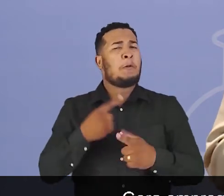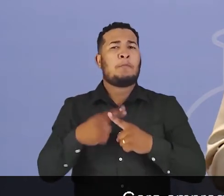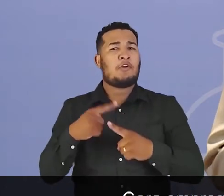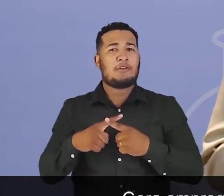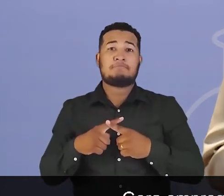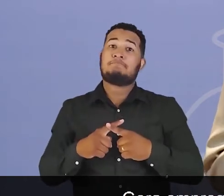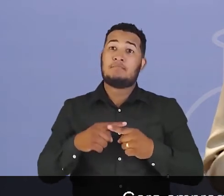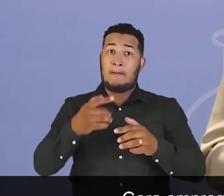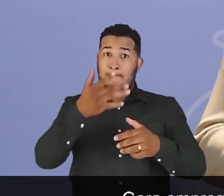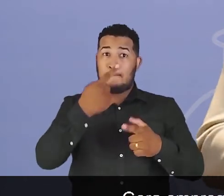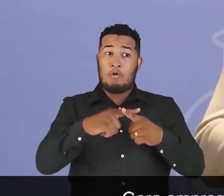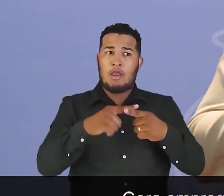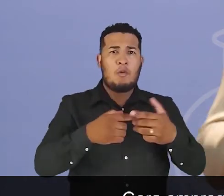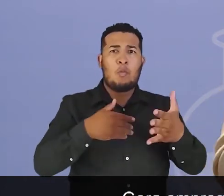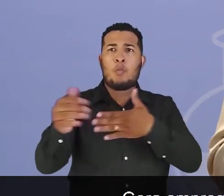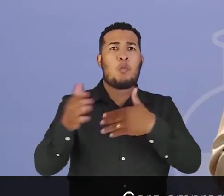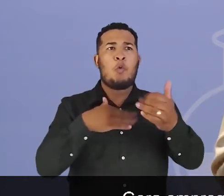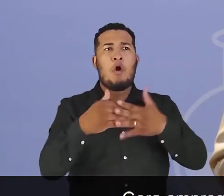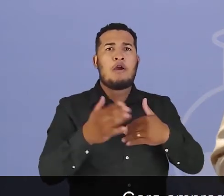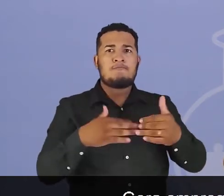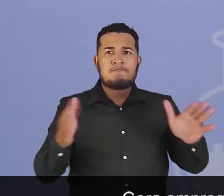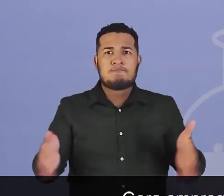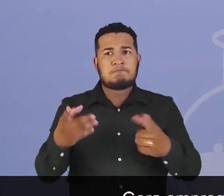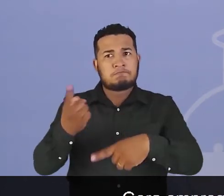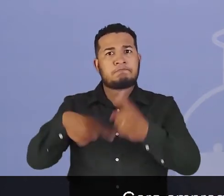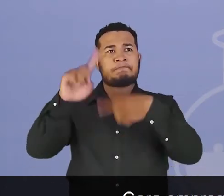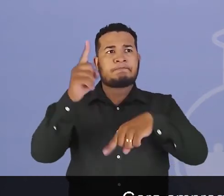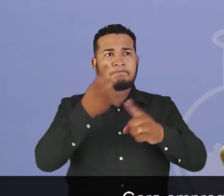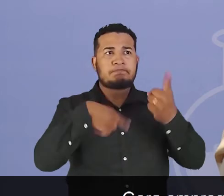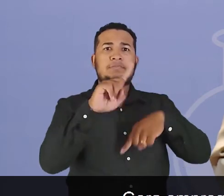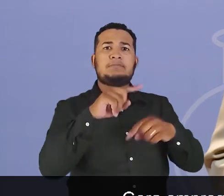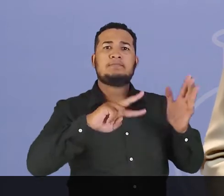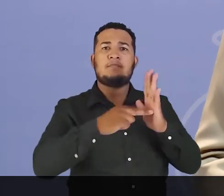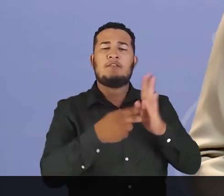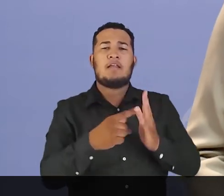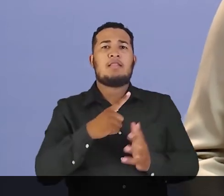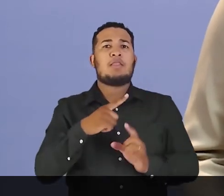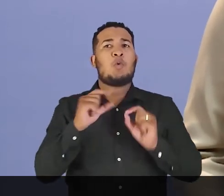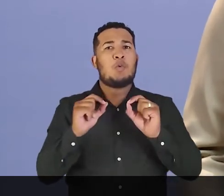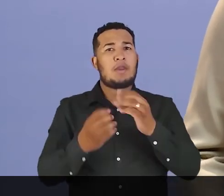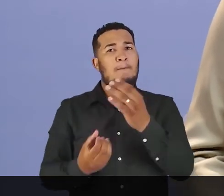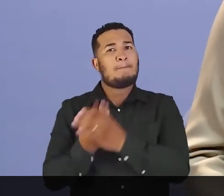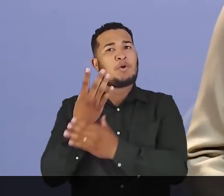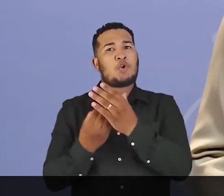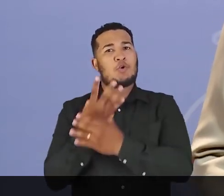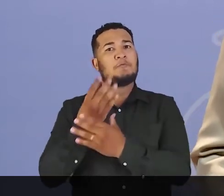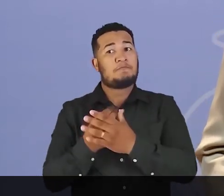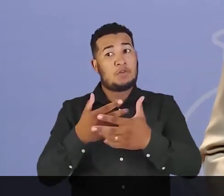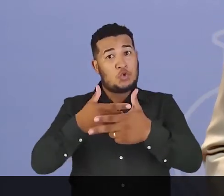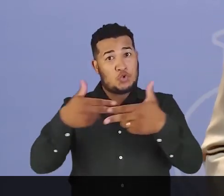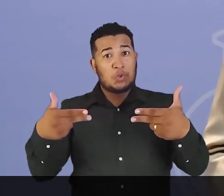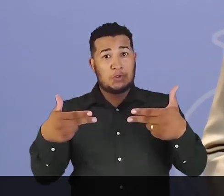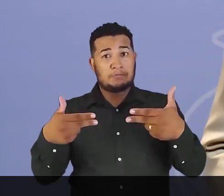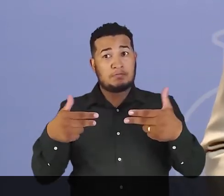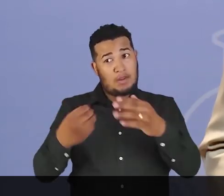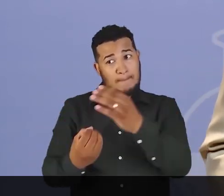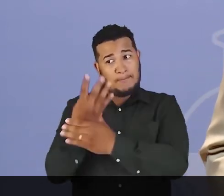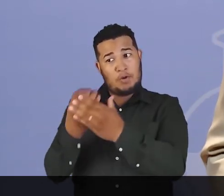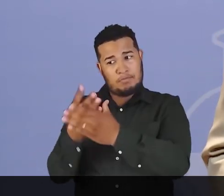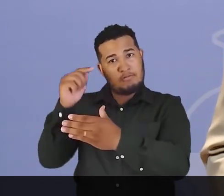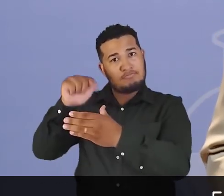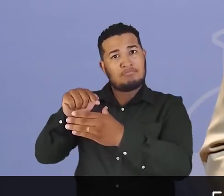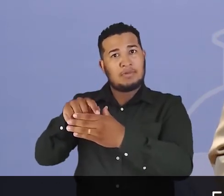Gera emprego por quê? Porque qualquer atividade que você vai desenvolver, você vai ter aí a produção de